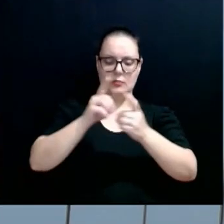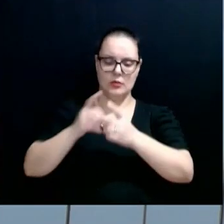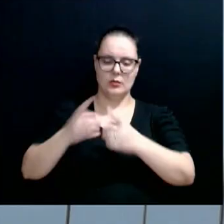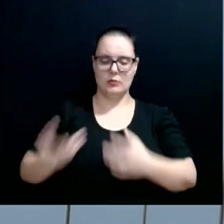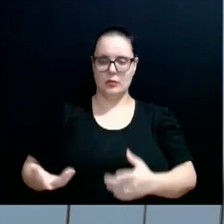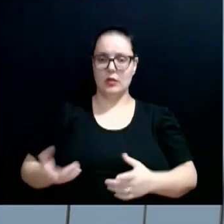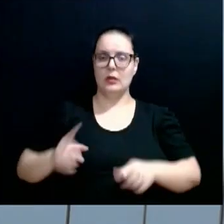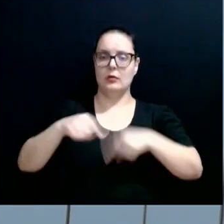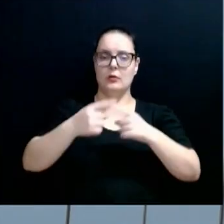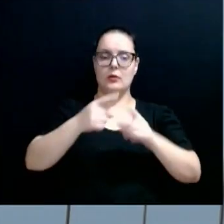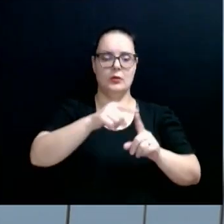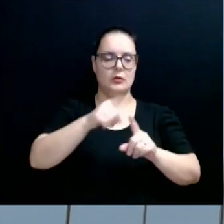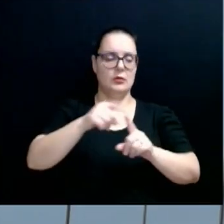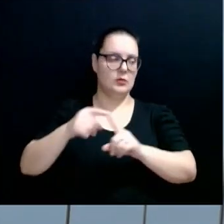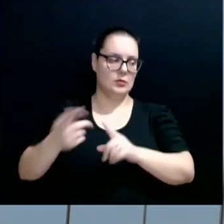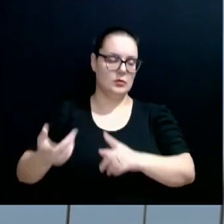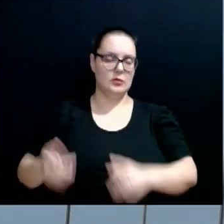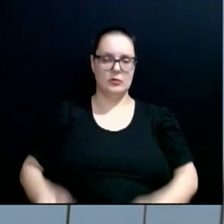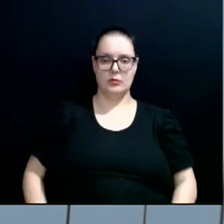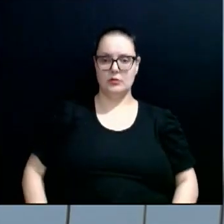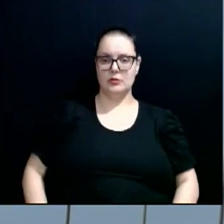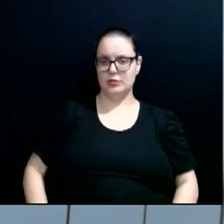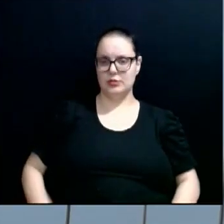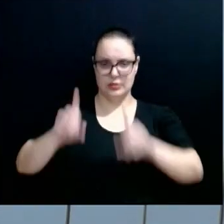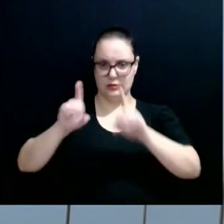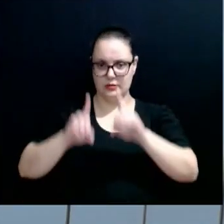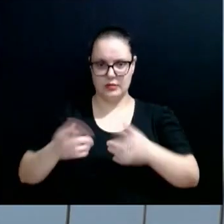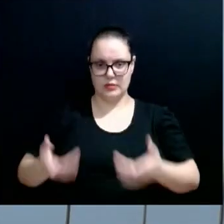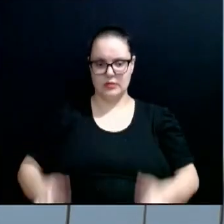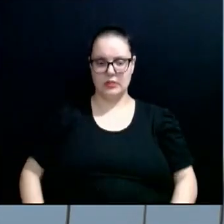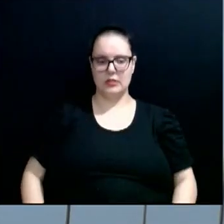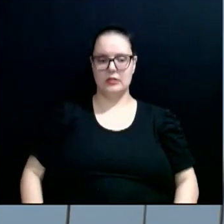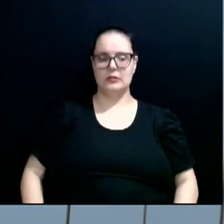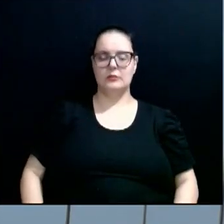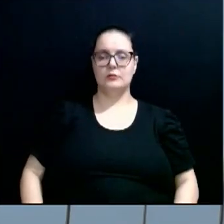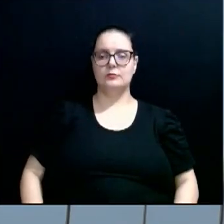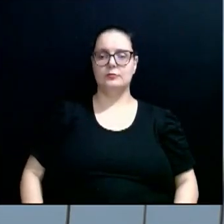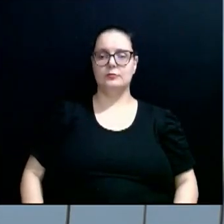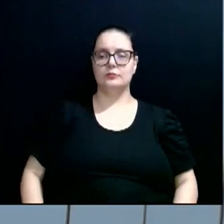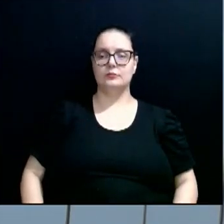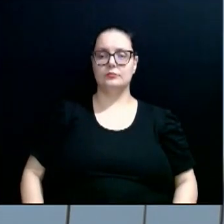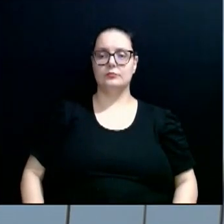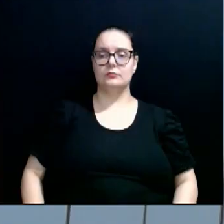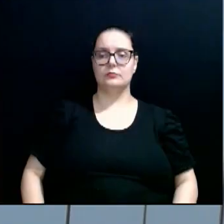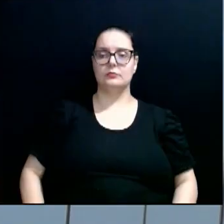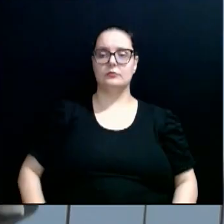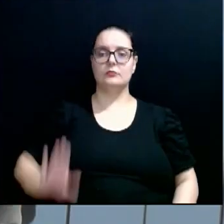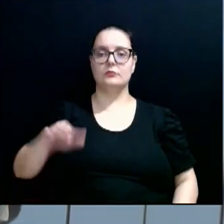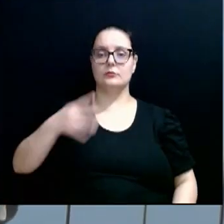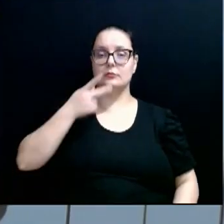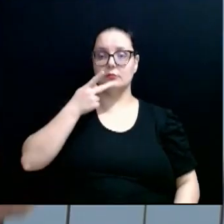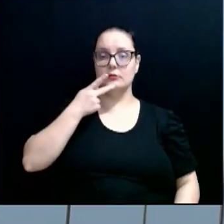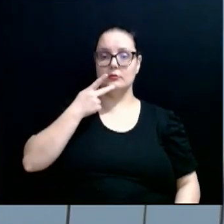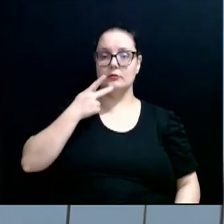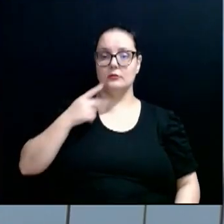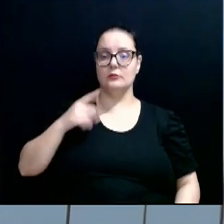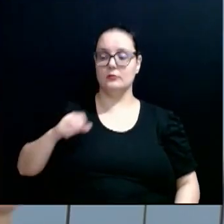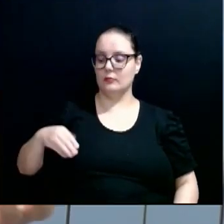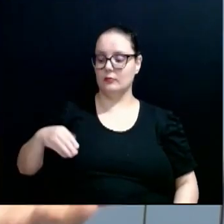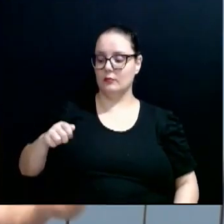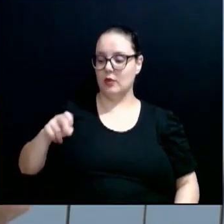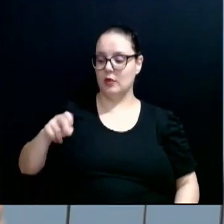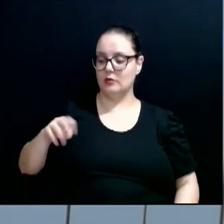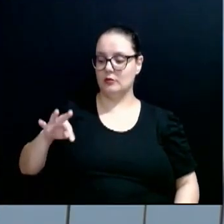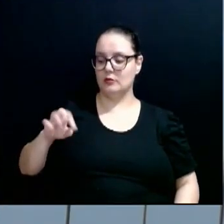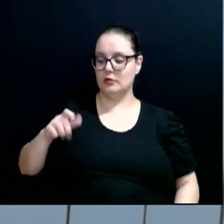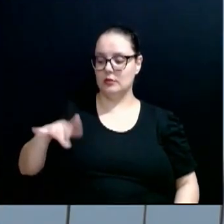de deficiência, e quando você fala de manutenção, isso daí eu acho que o próprio presidente